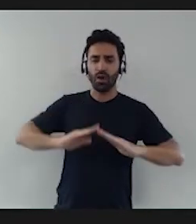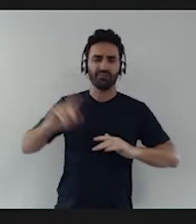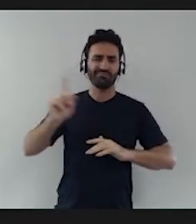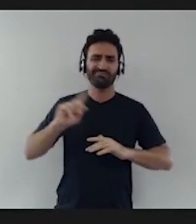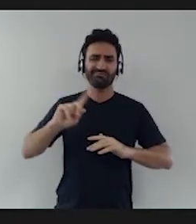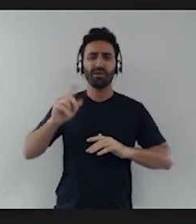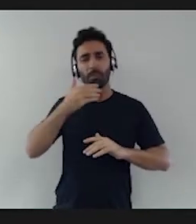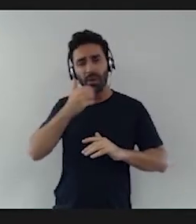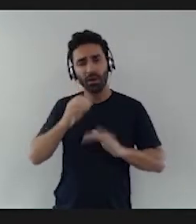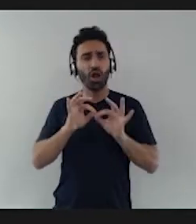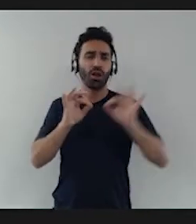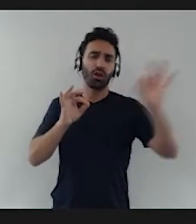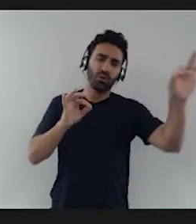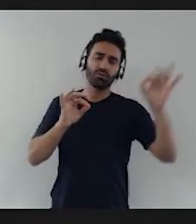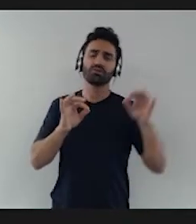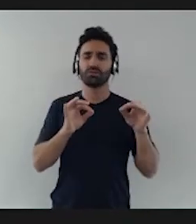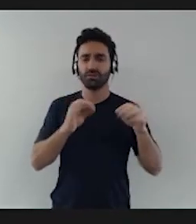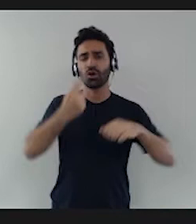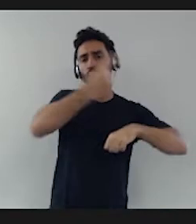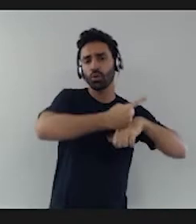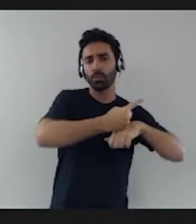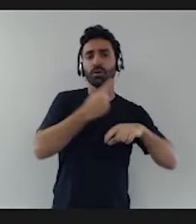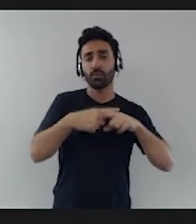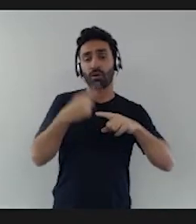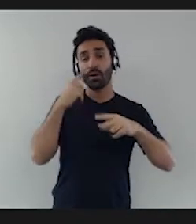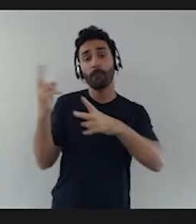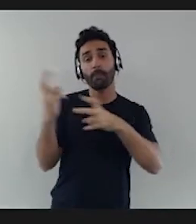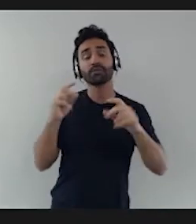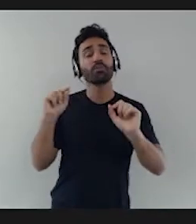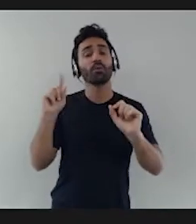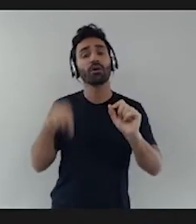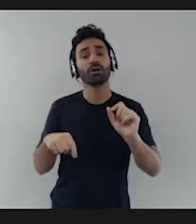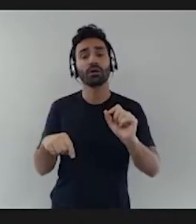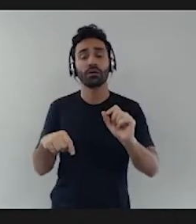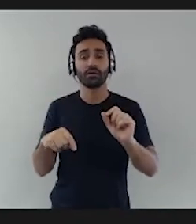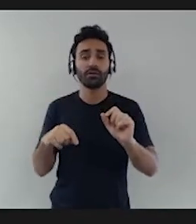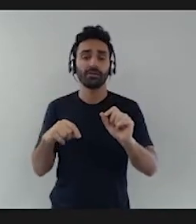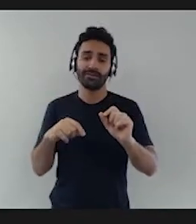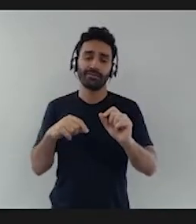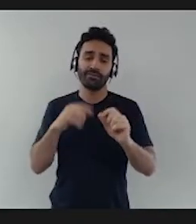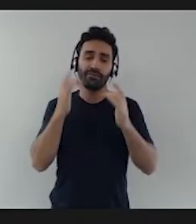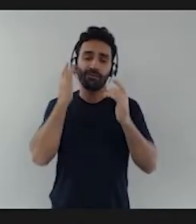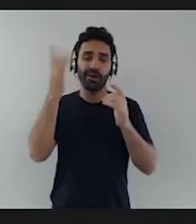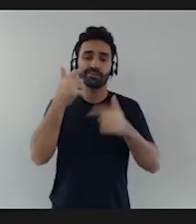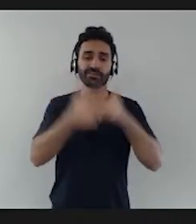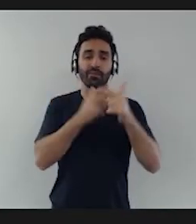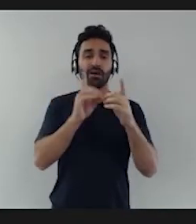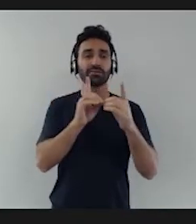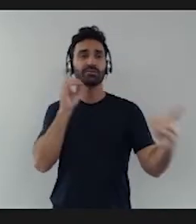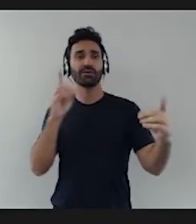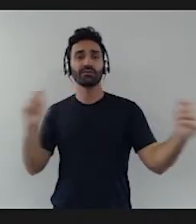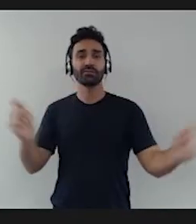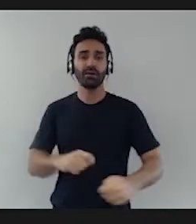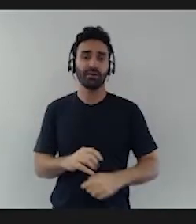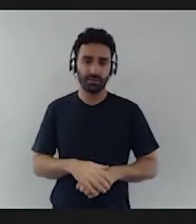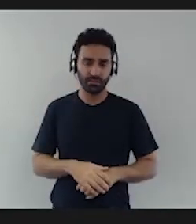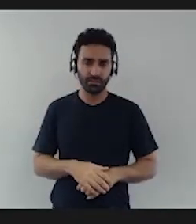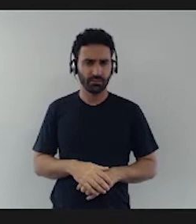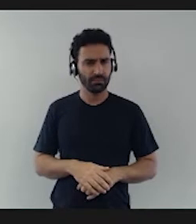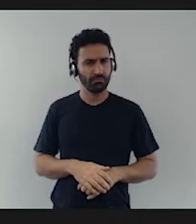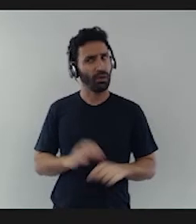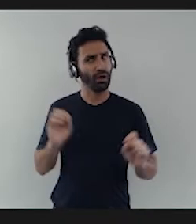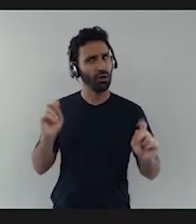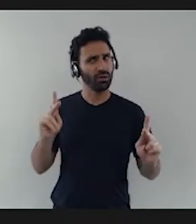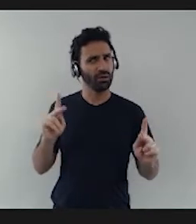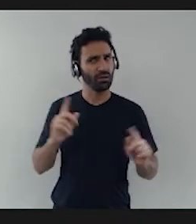em condomínios, em lugares mais afastados, porque já perceberam que o home office vai permitir isso. Mas vai permitir para quem? Né?